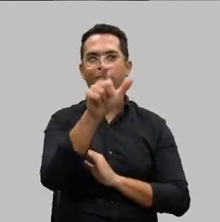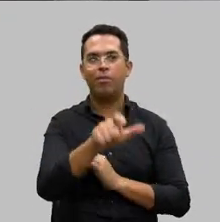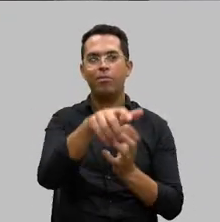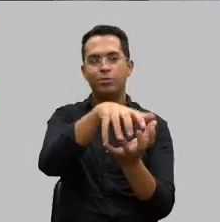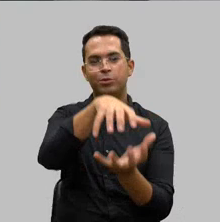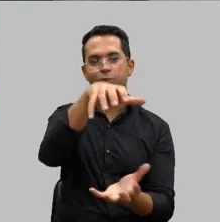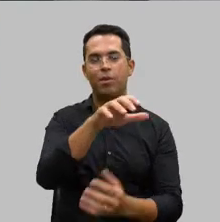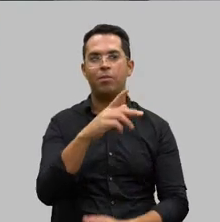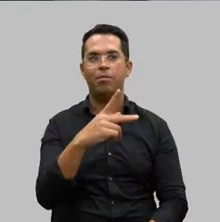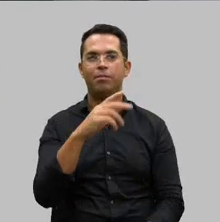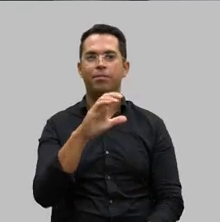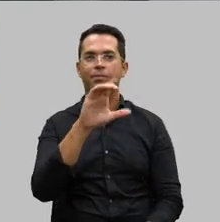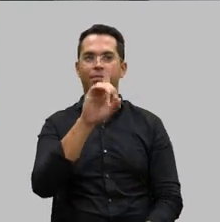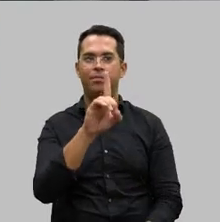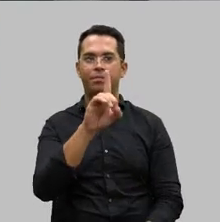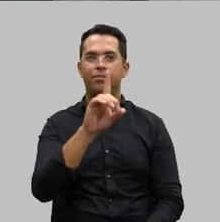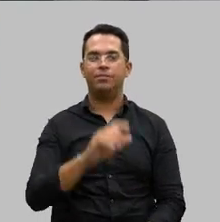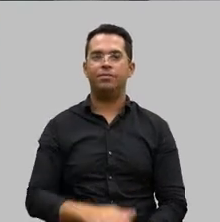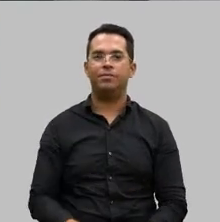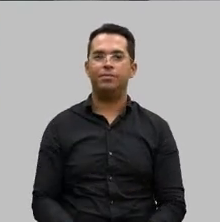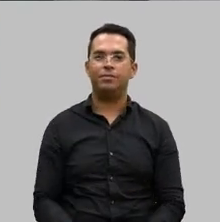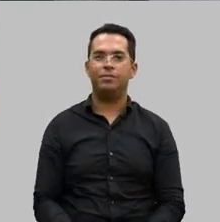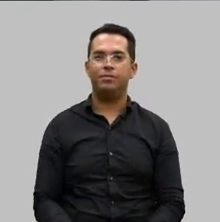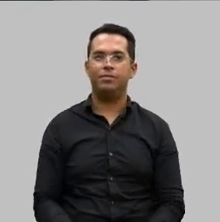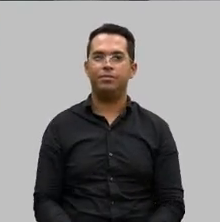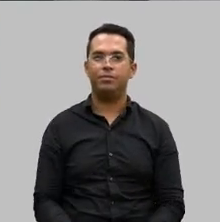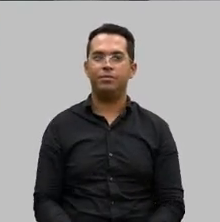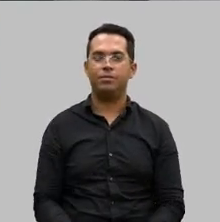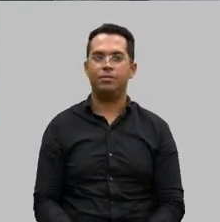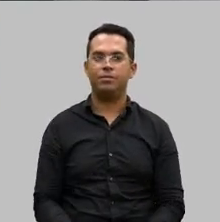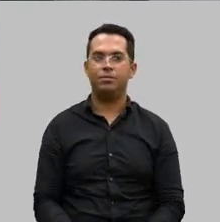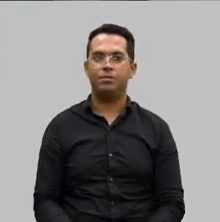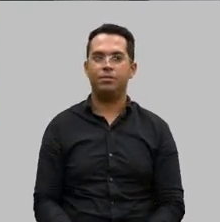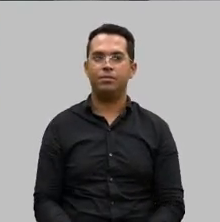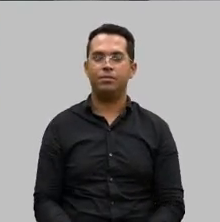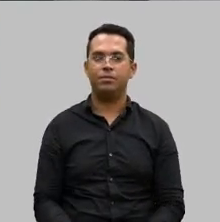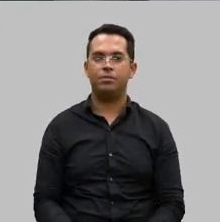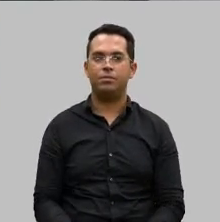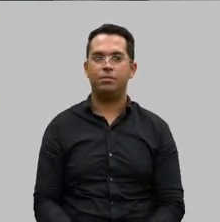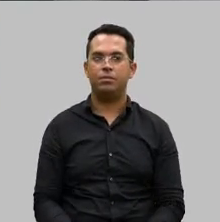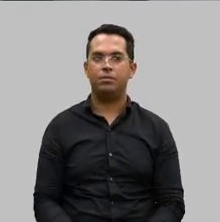deficiência ter cadeira